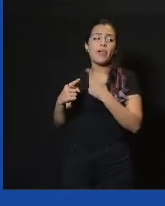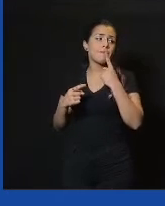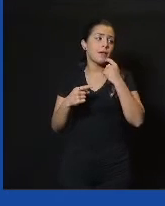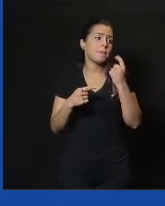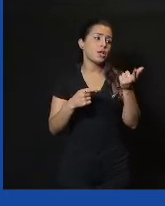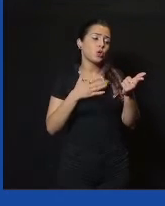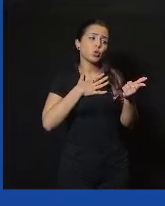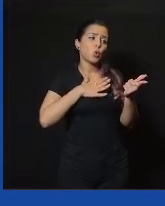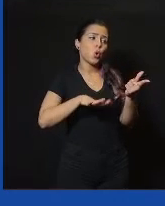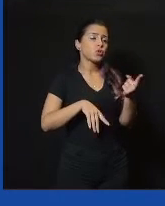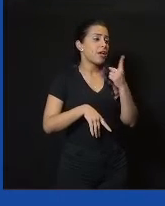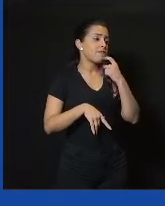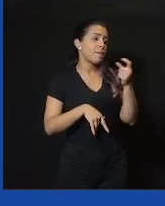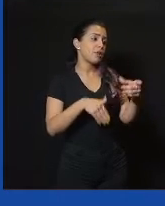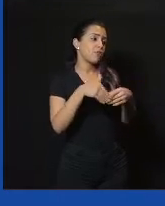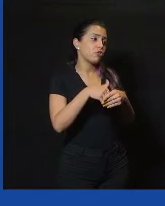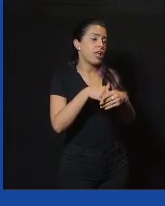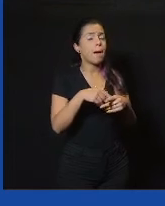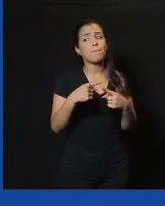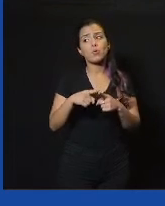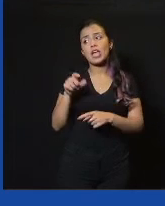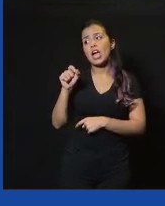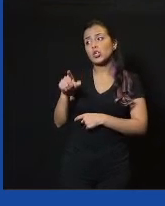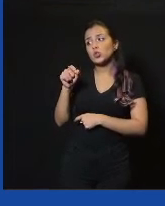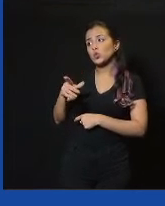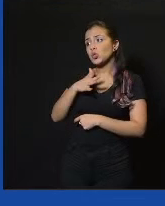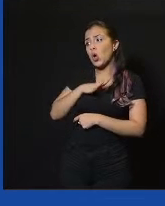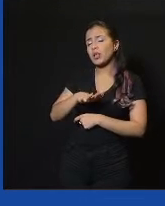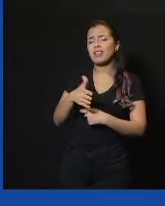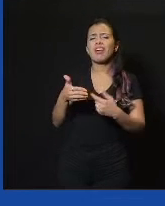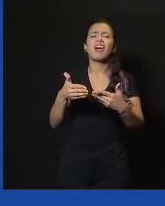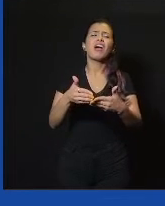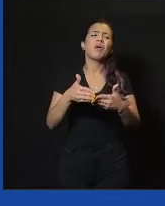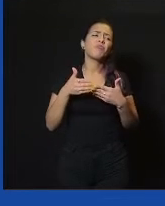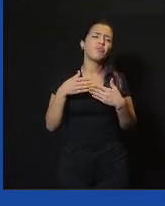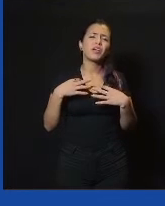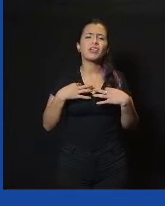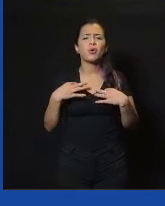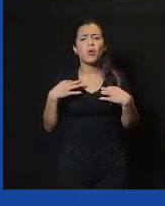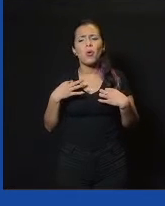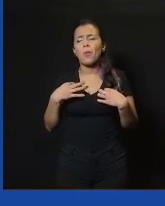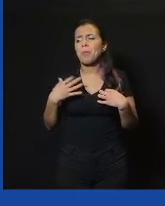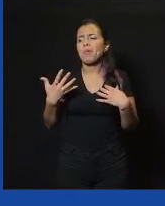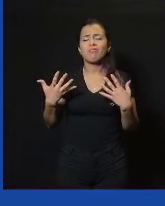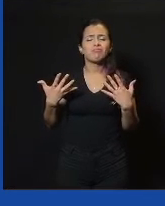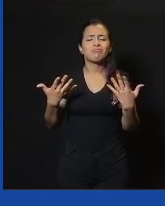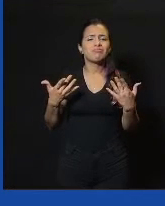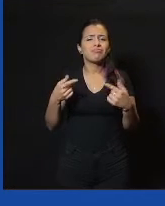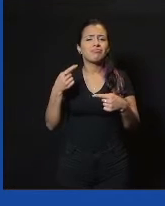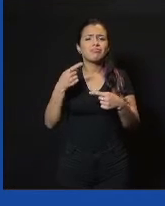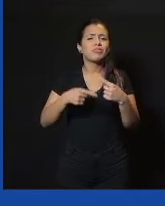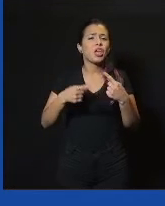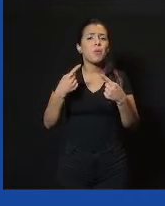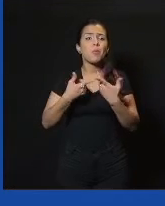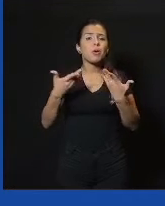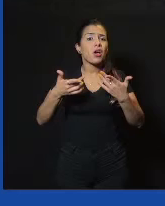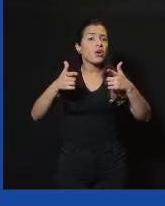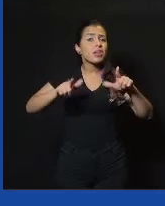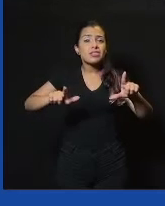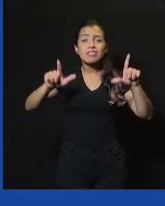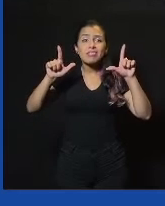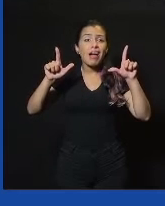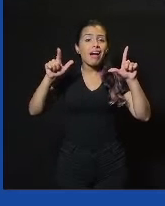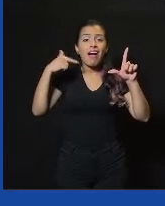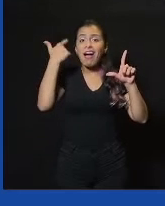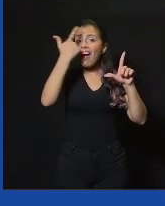gosto do verde, do azul, do rosa. Chega essa coisa de eu tenho alguém de estimação porque não tem. Porque agora escancarou para todo mundo,